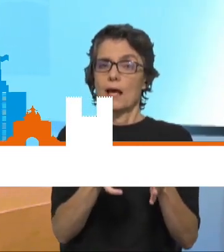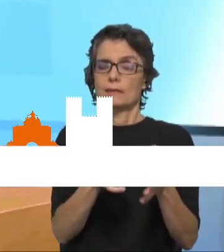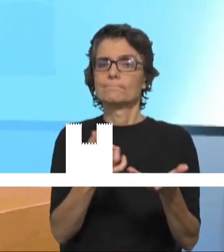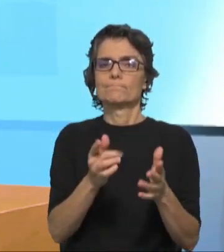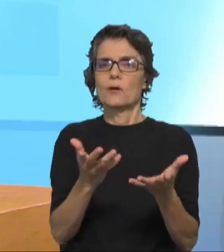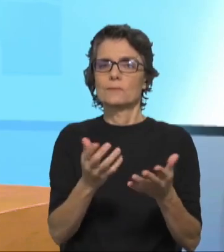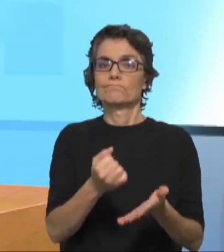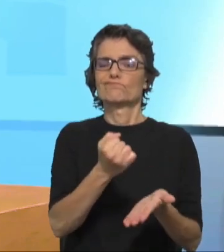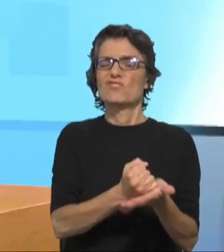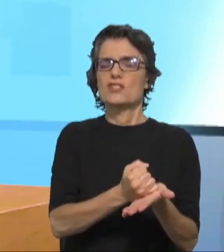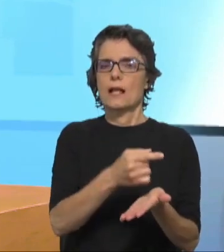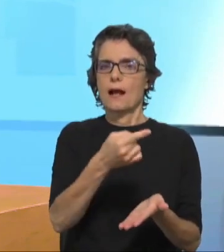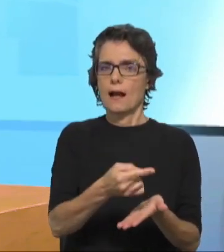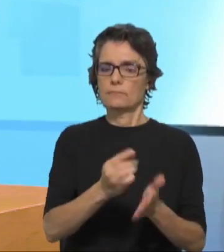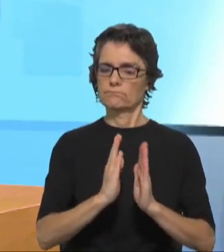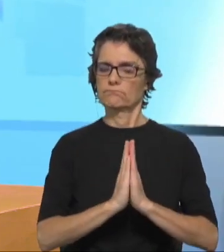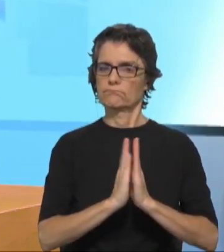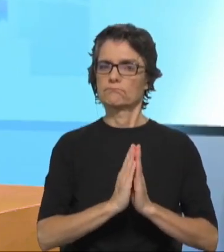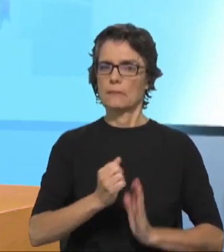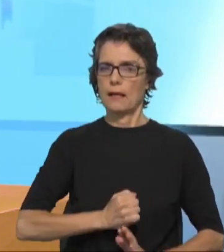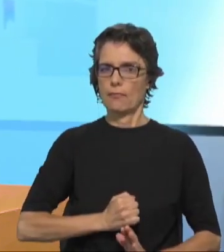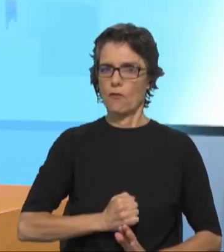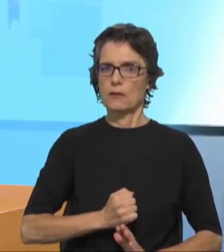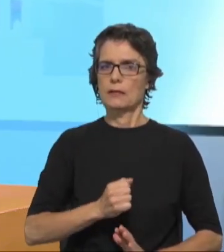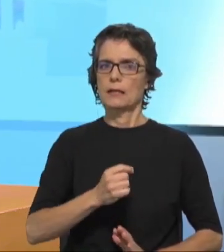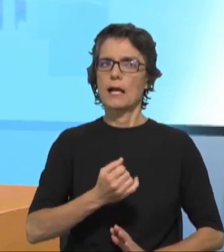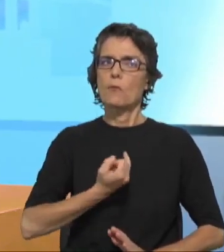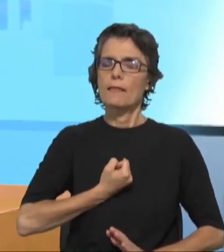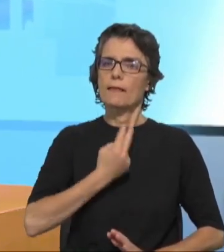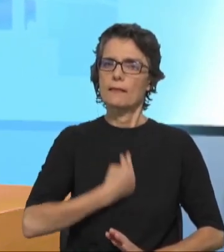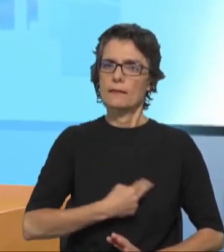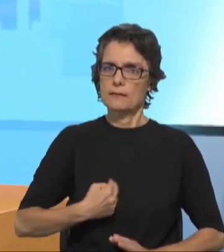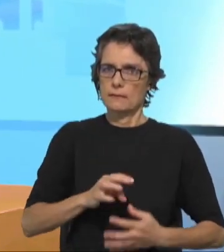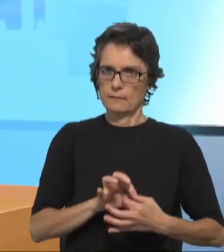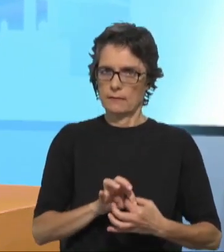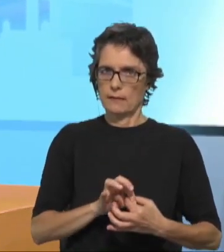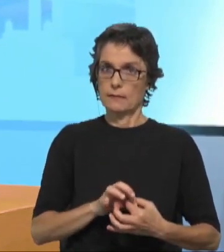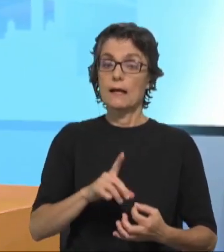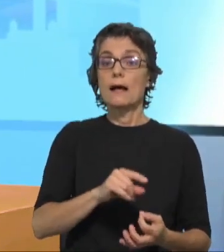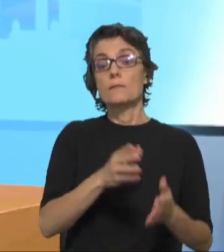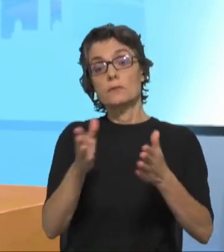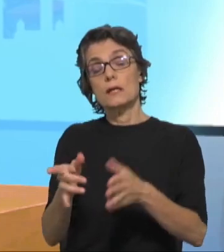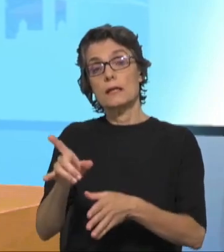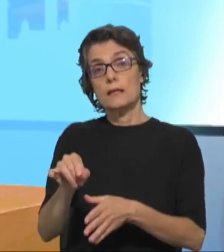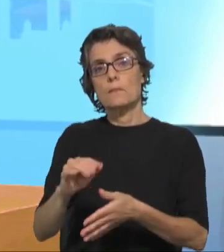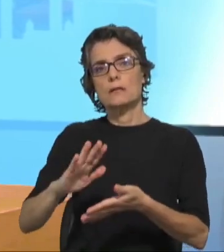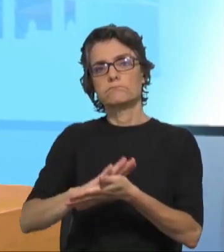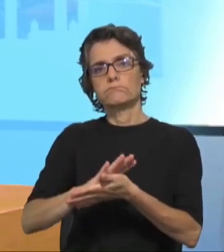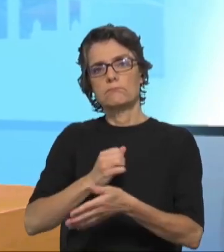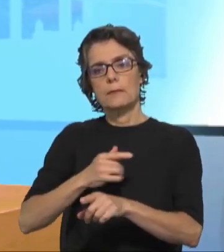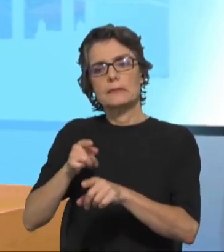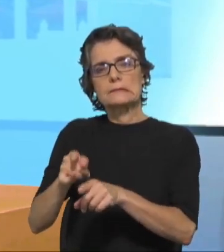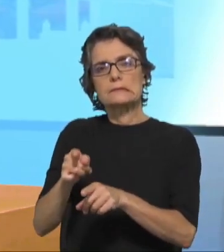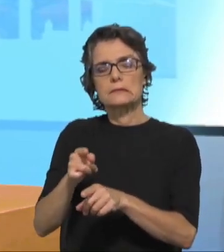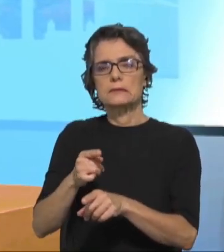chancela, como católica que é, como uma identidade cristã, é também uma editora que tem uma responsabilidade de dar